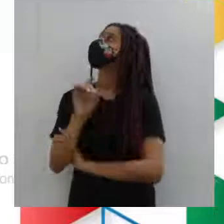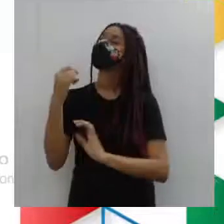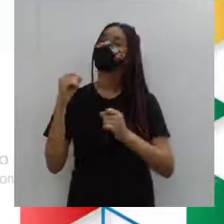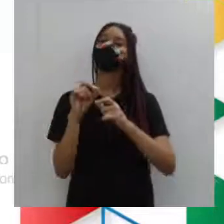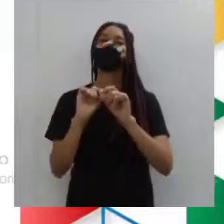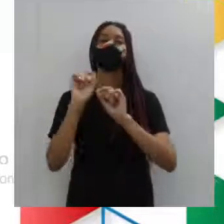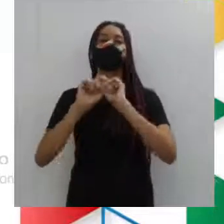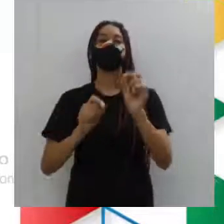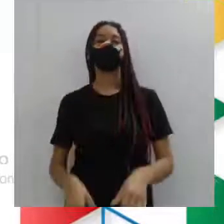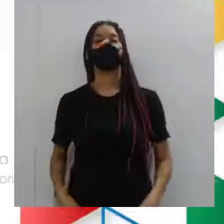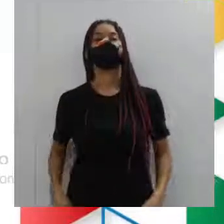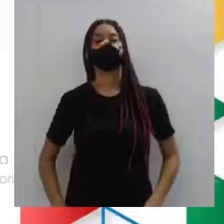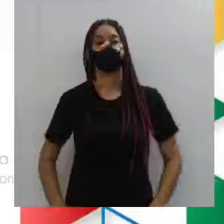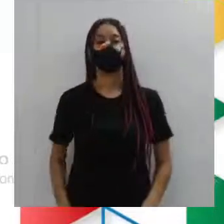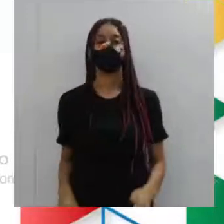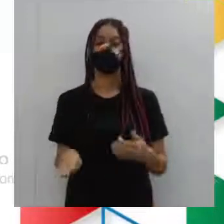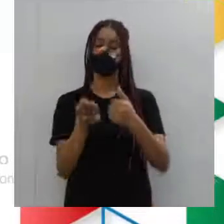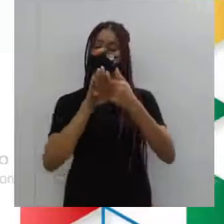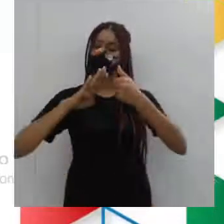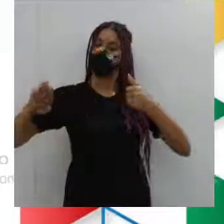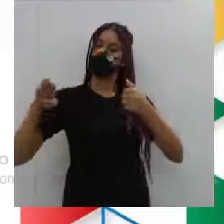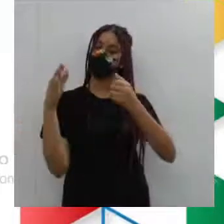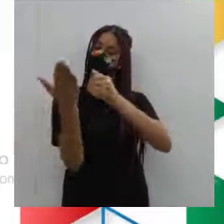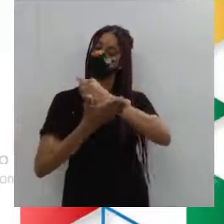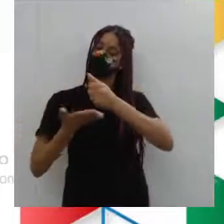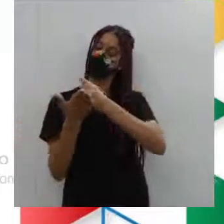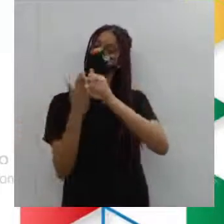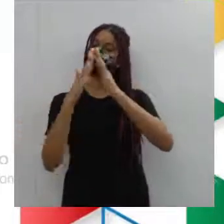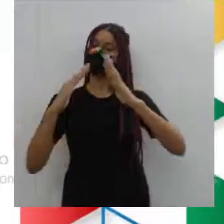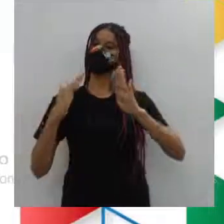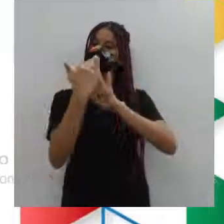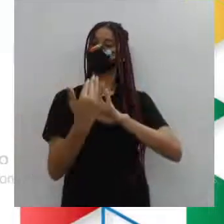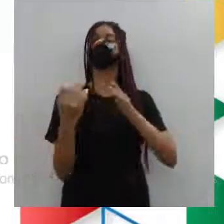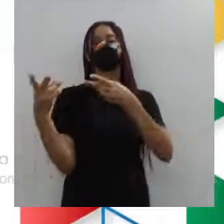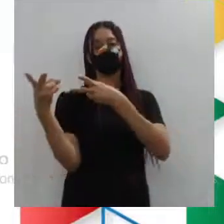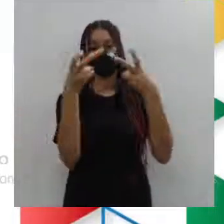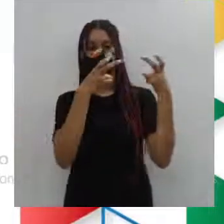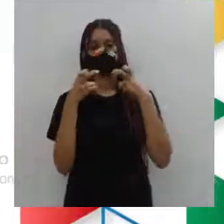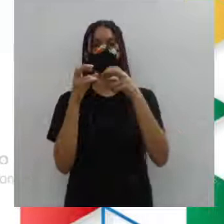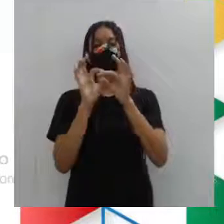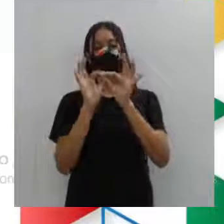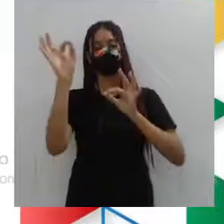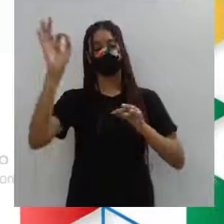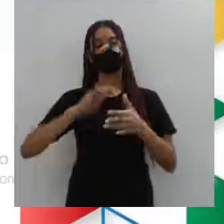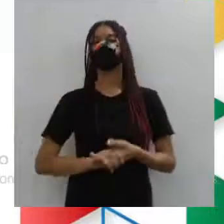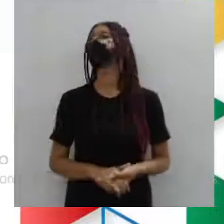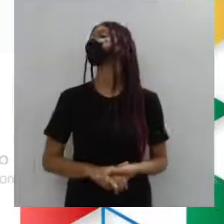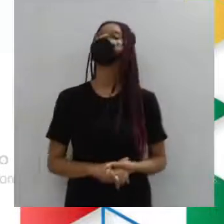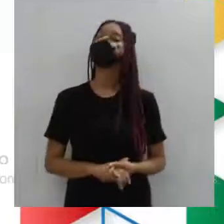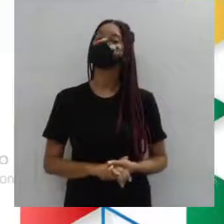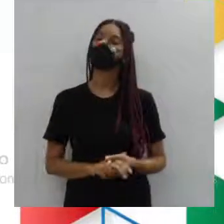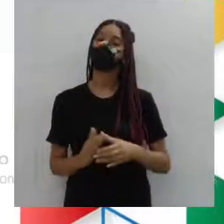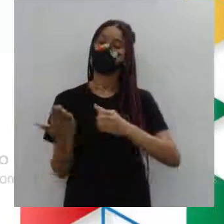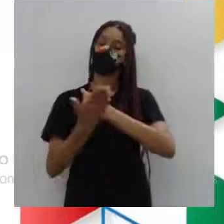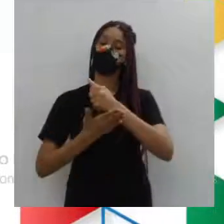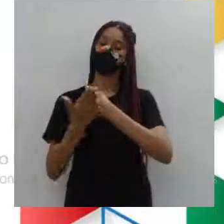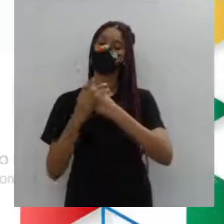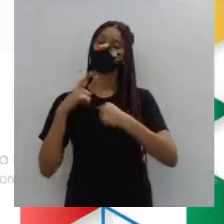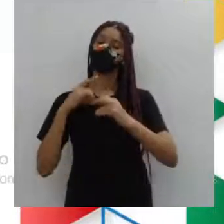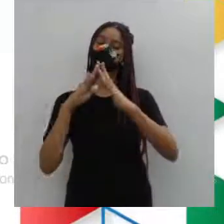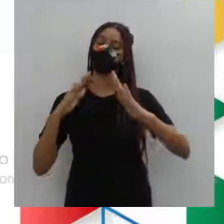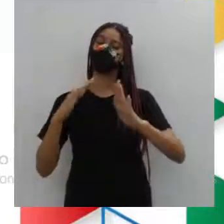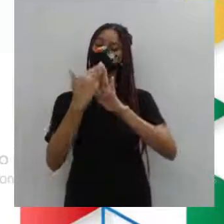do segmento da base da grande pirâmide. Aí ele percebeu a distância, né, da base desse